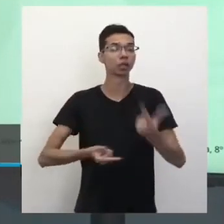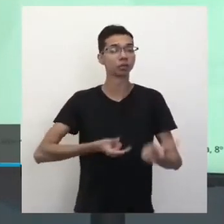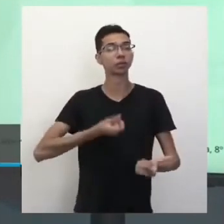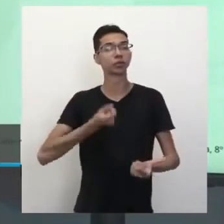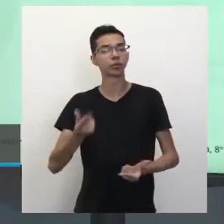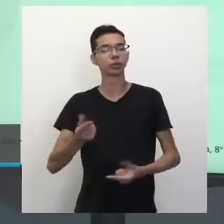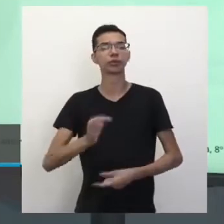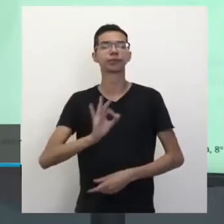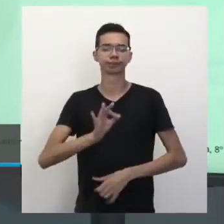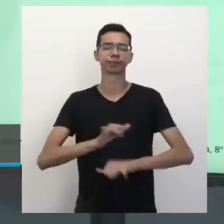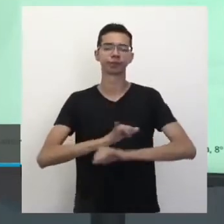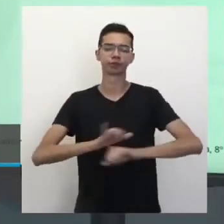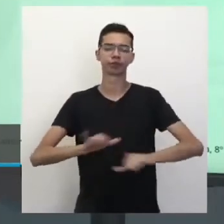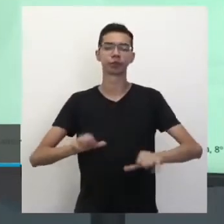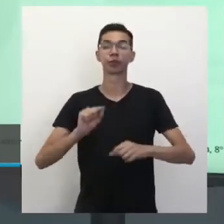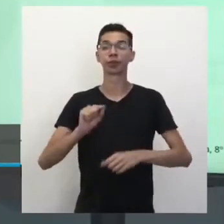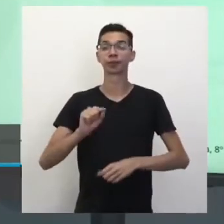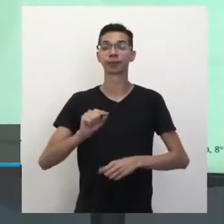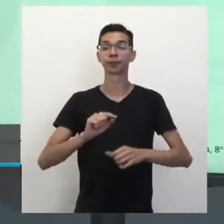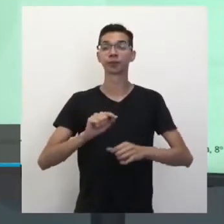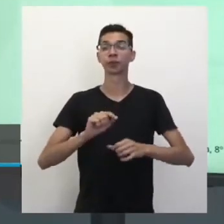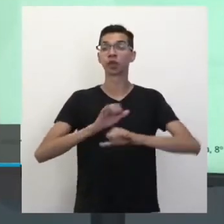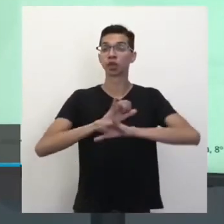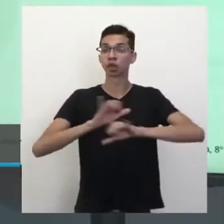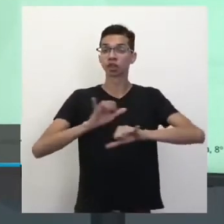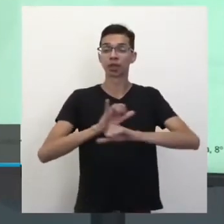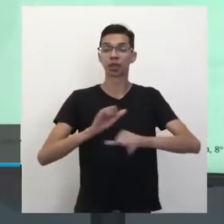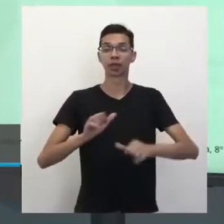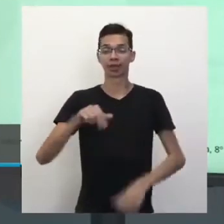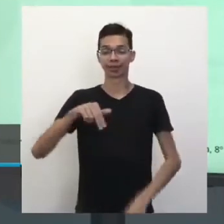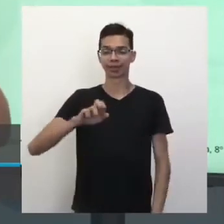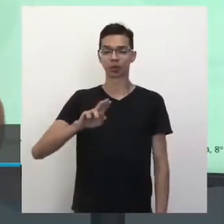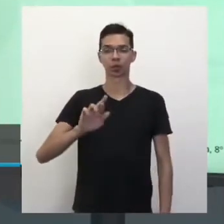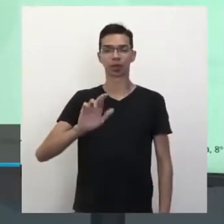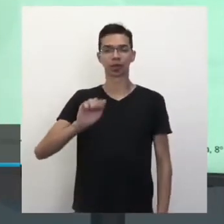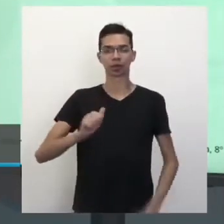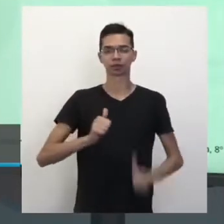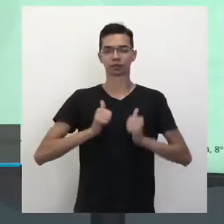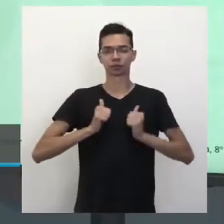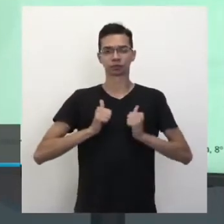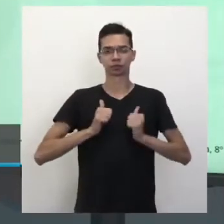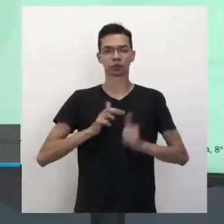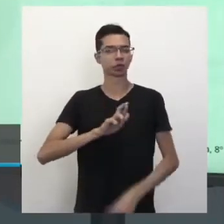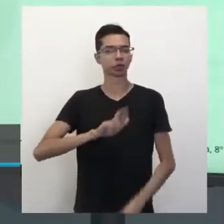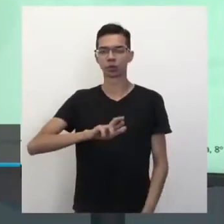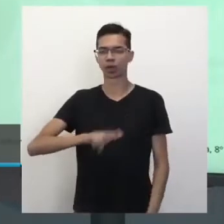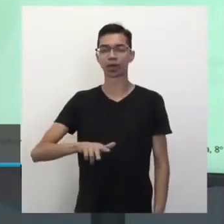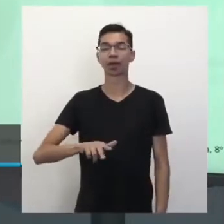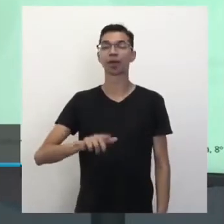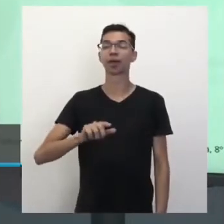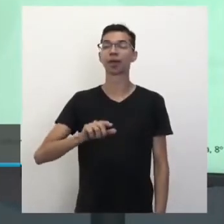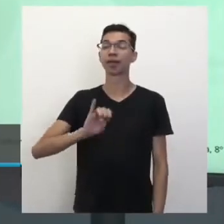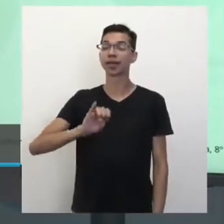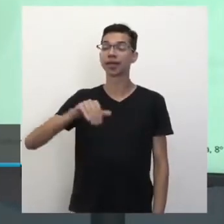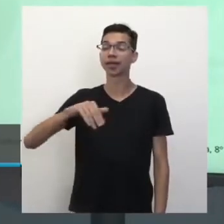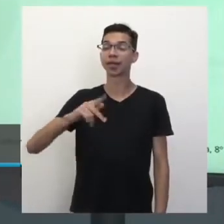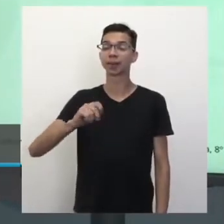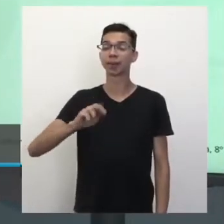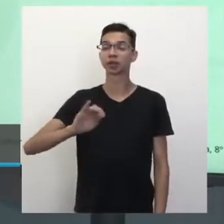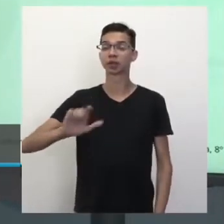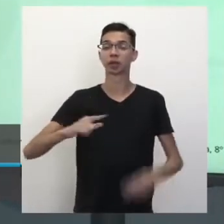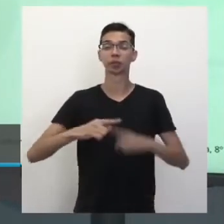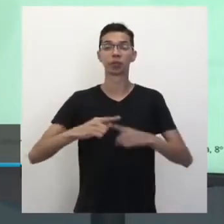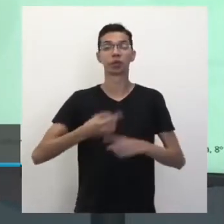imparcial, não é neutra, vamos assim dizer, porque ela sempre vai ter as características ali, a ideologia, o pensamento do veículo que